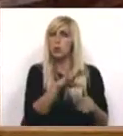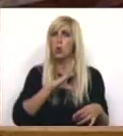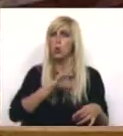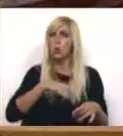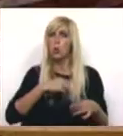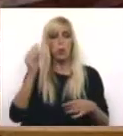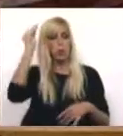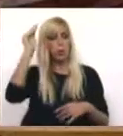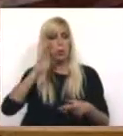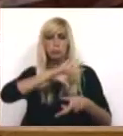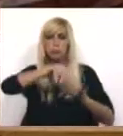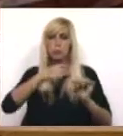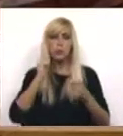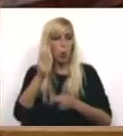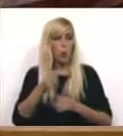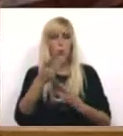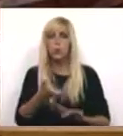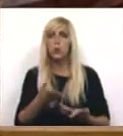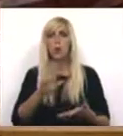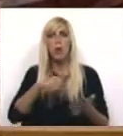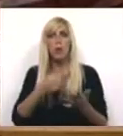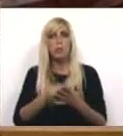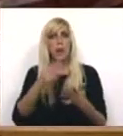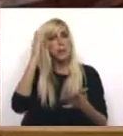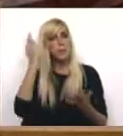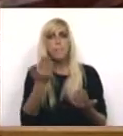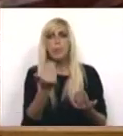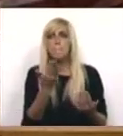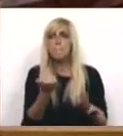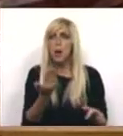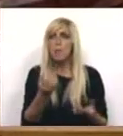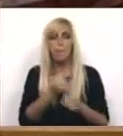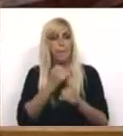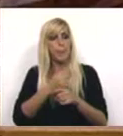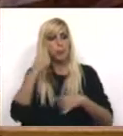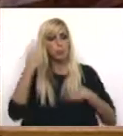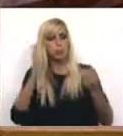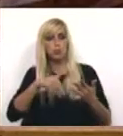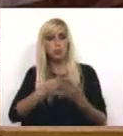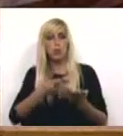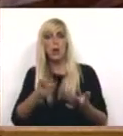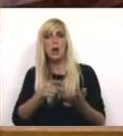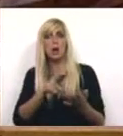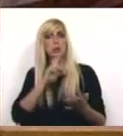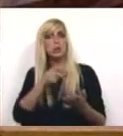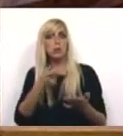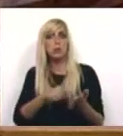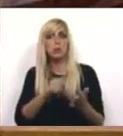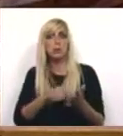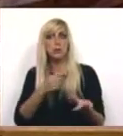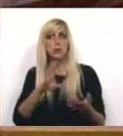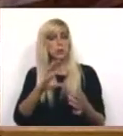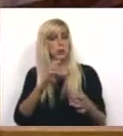a destruição da nossa agricultura, gerando incapacidades dos serviços públicos para dar resposta às necessidades dos cidadãos